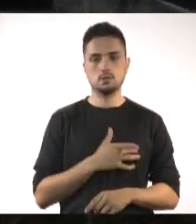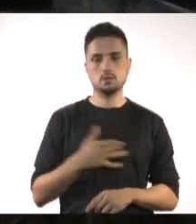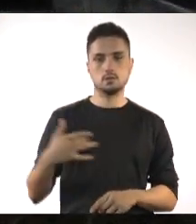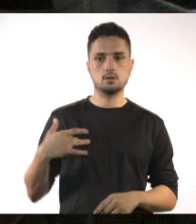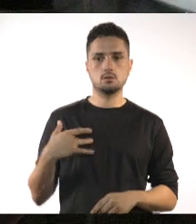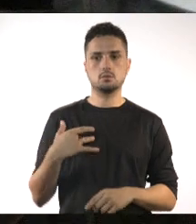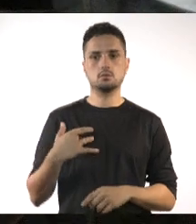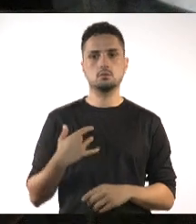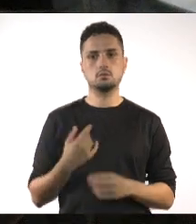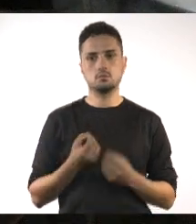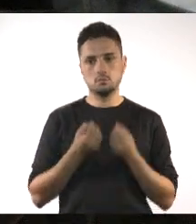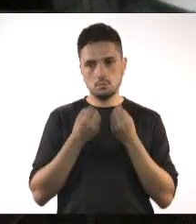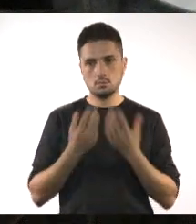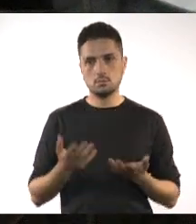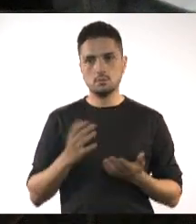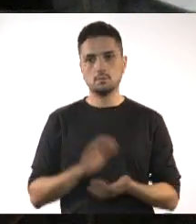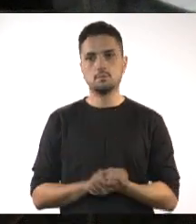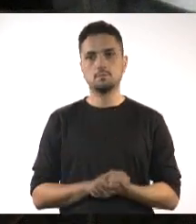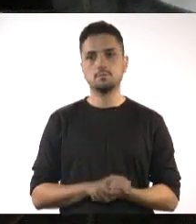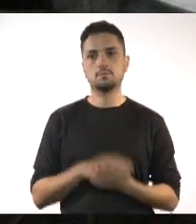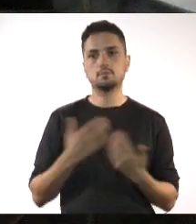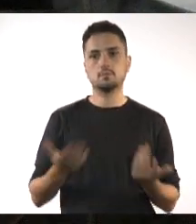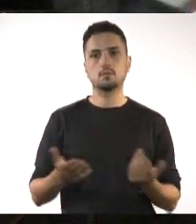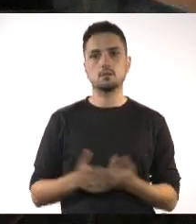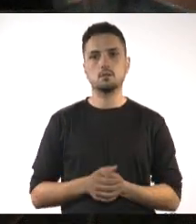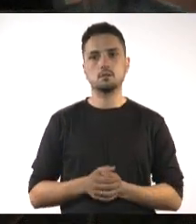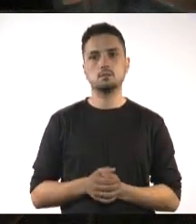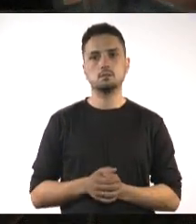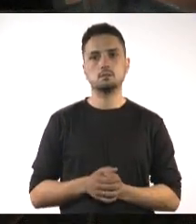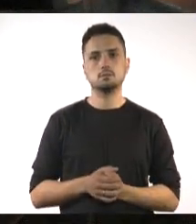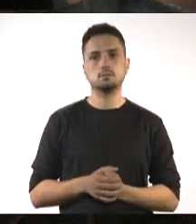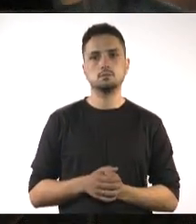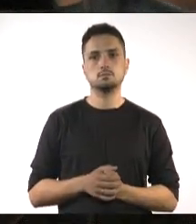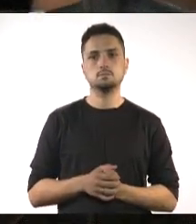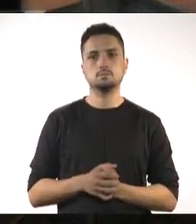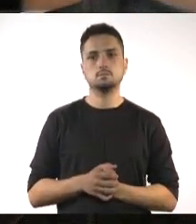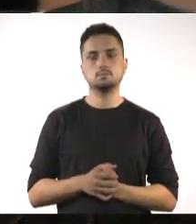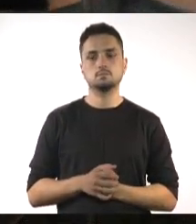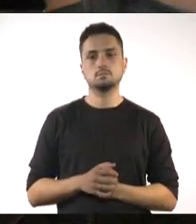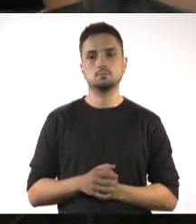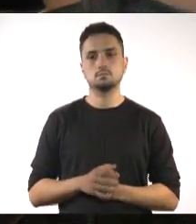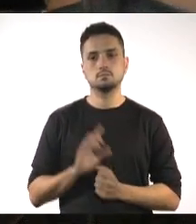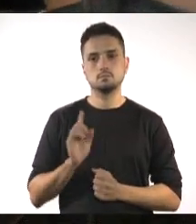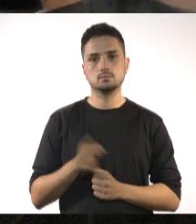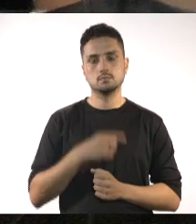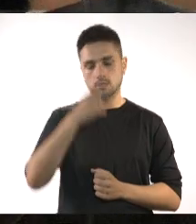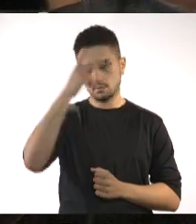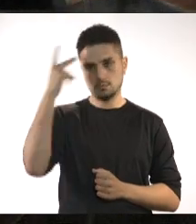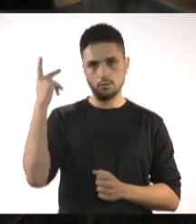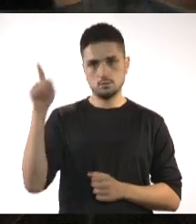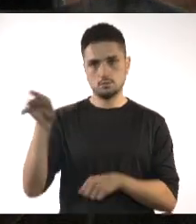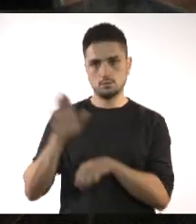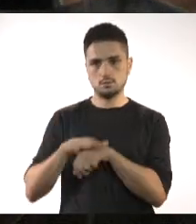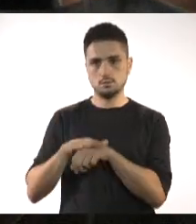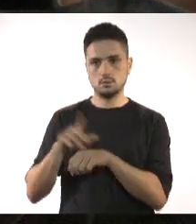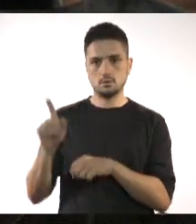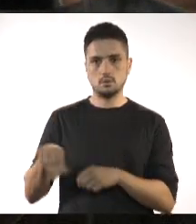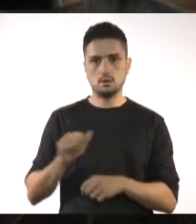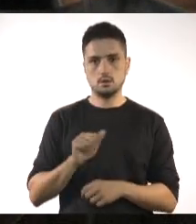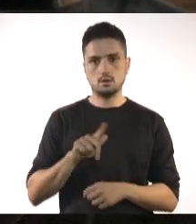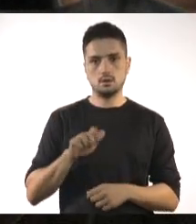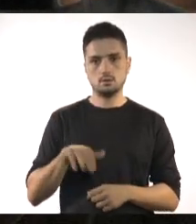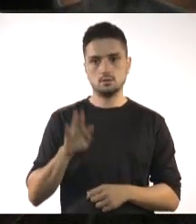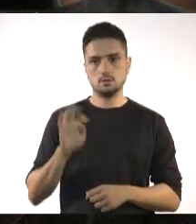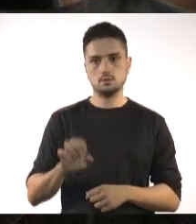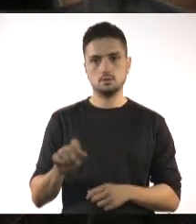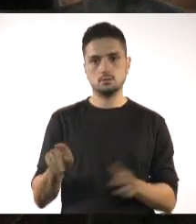sadia. E com isso, o nosso protagonista, né? É o agente da pastoral da